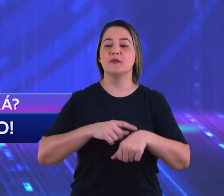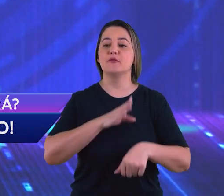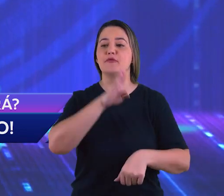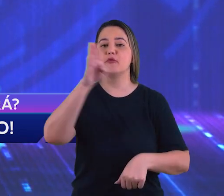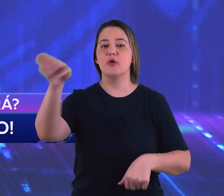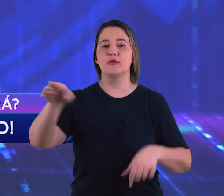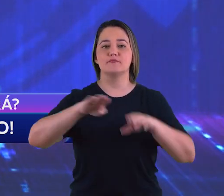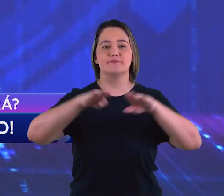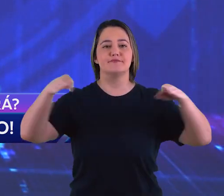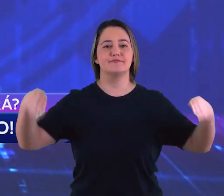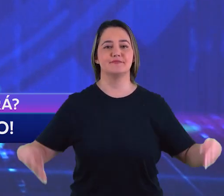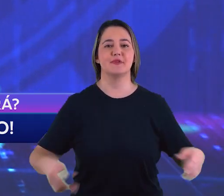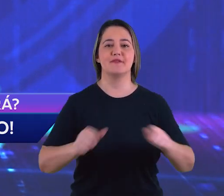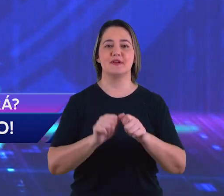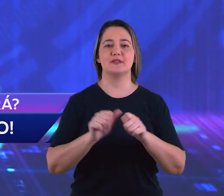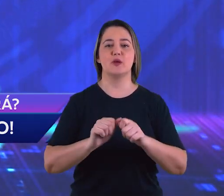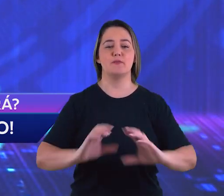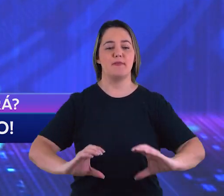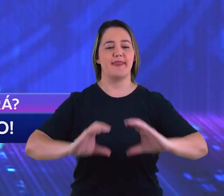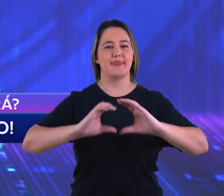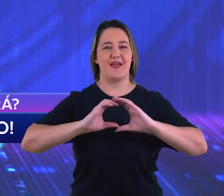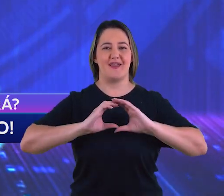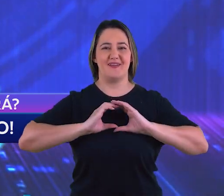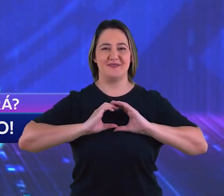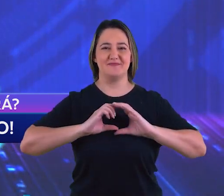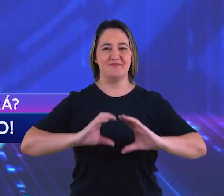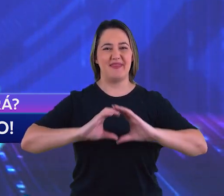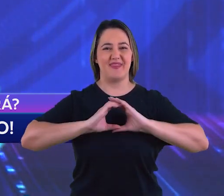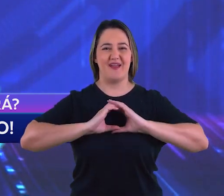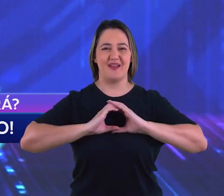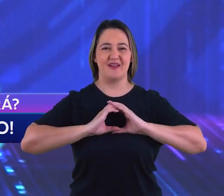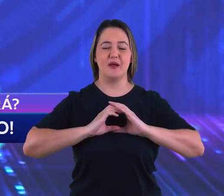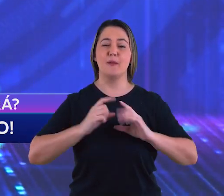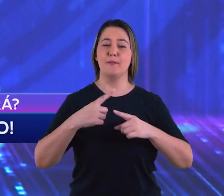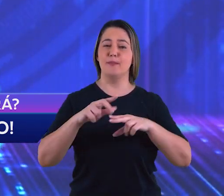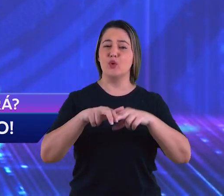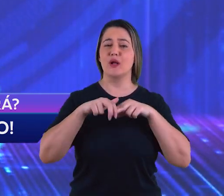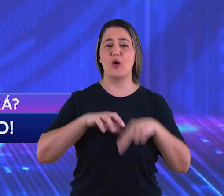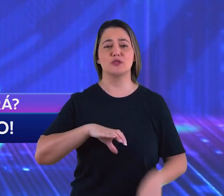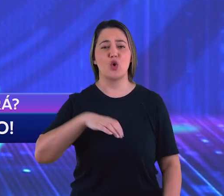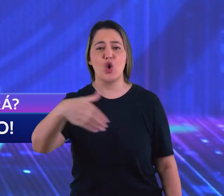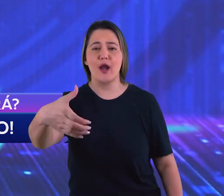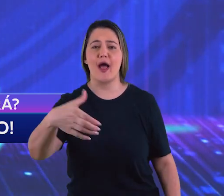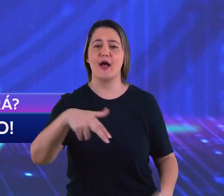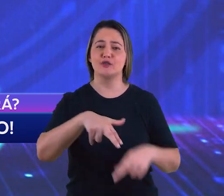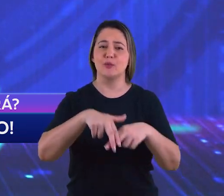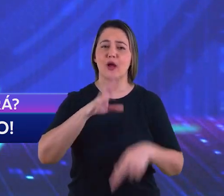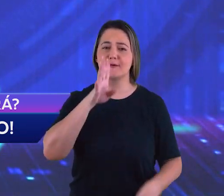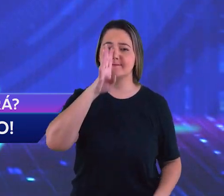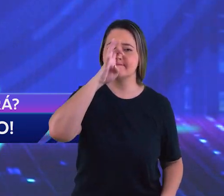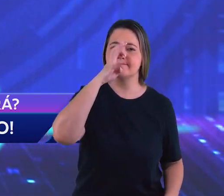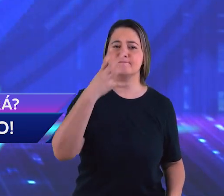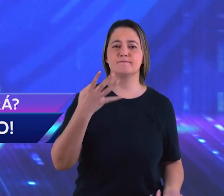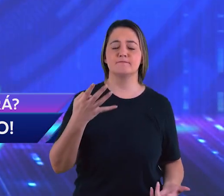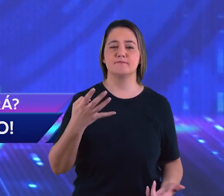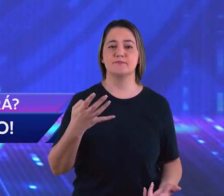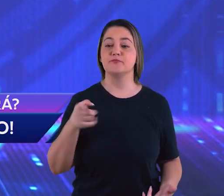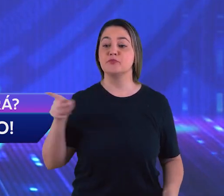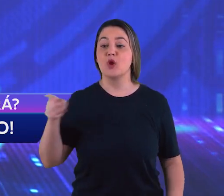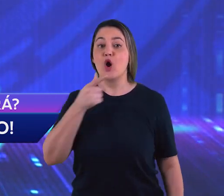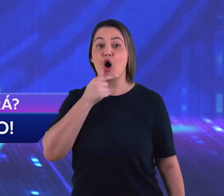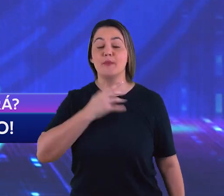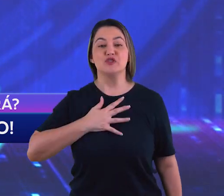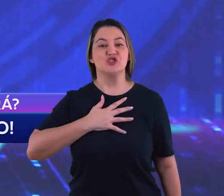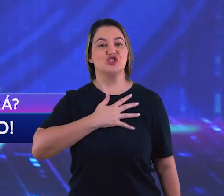uma medalha, uma condecoração, pela sua bravura, pela sua lealdade, pela sua determinação. E um outro